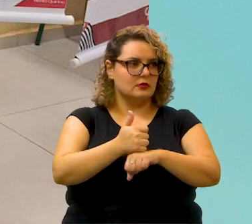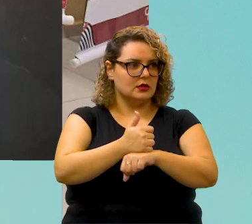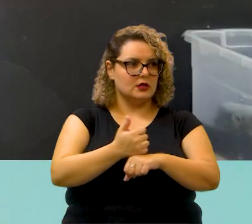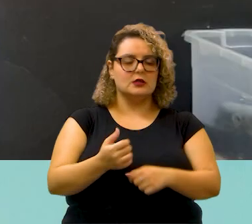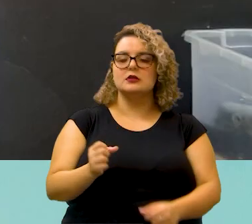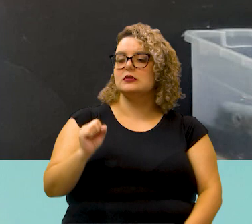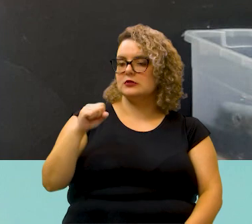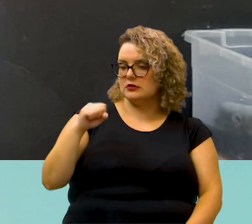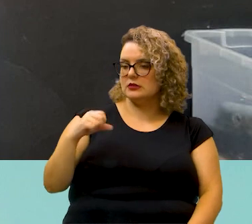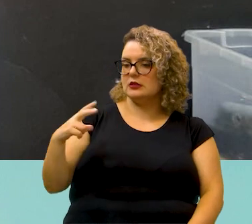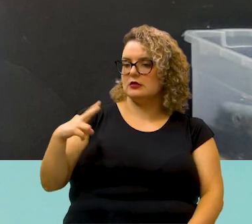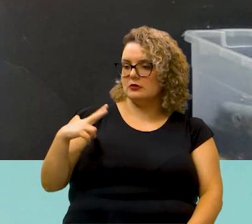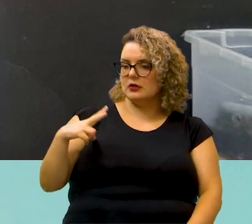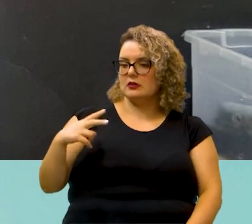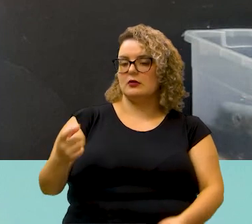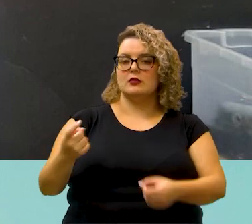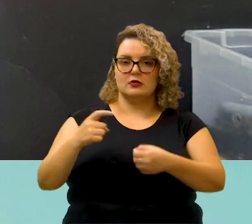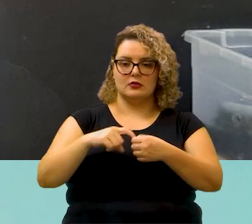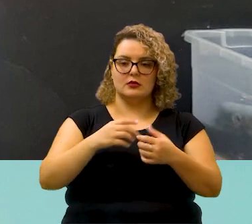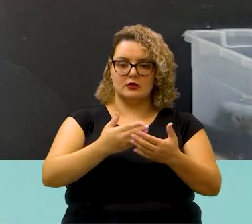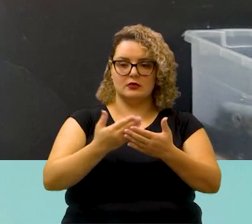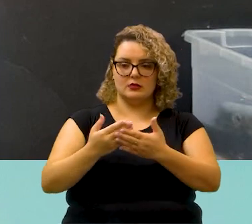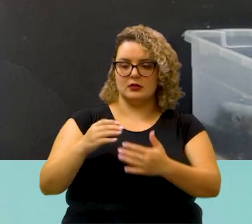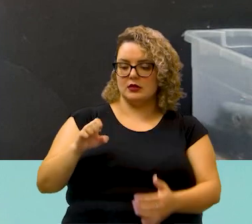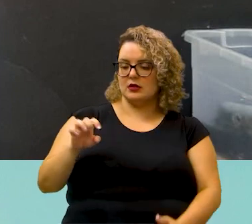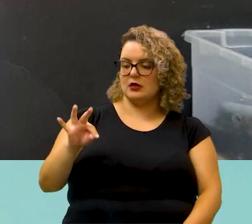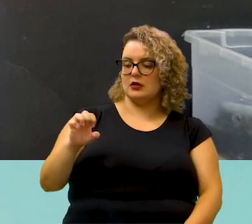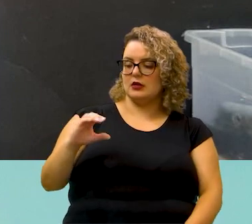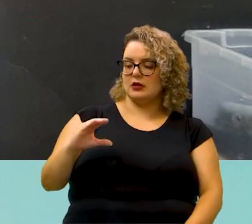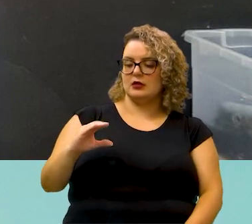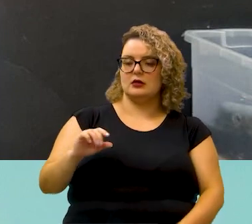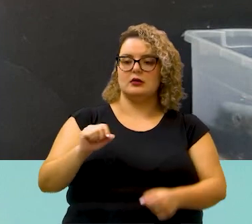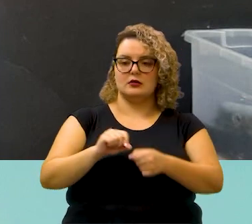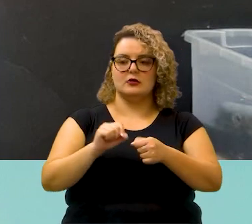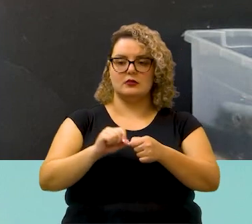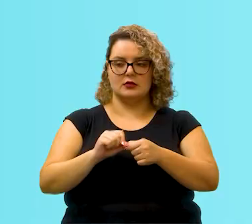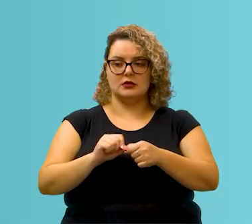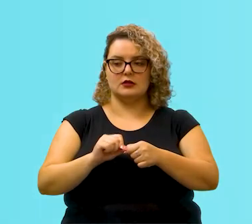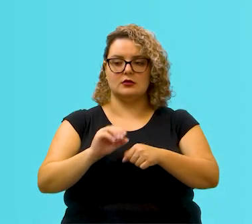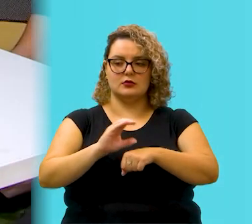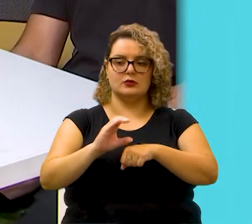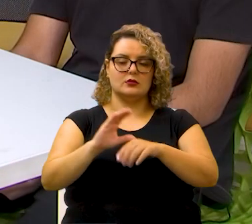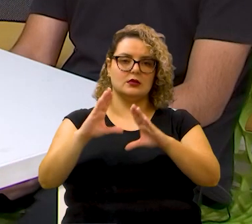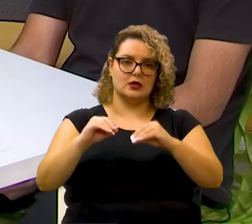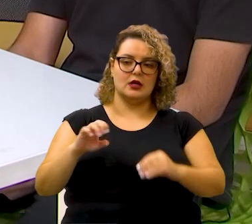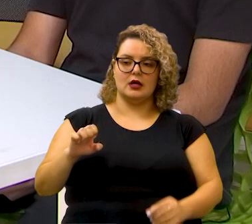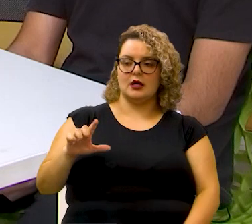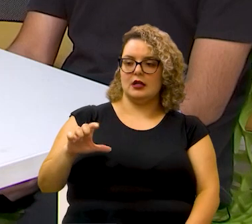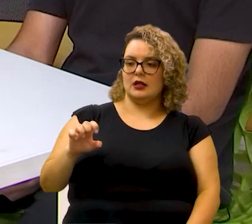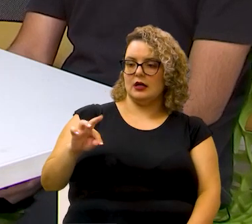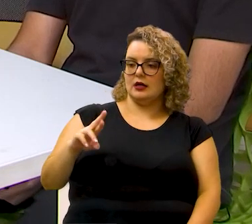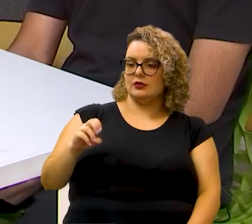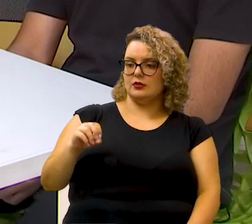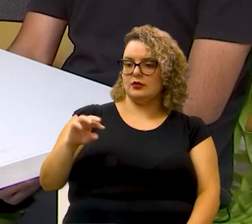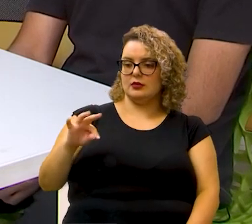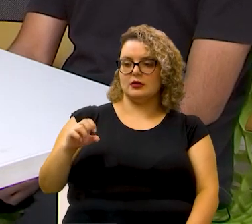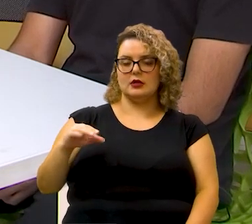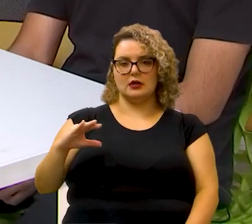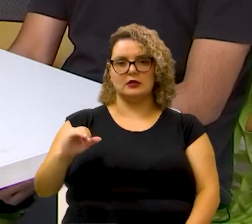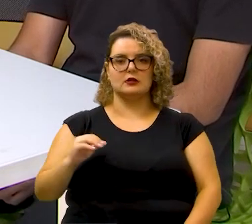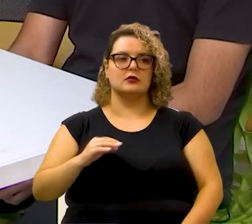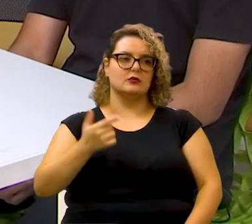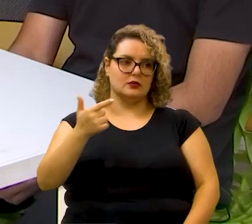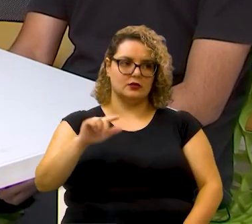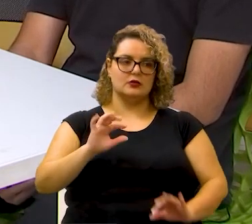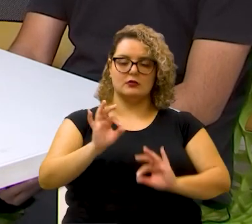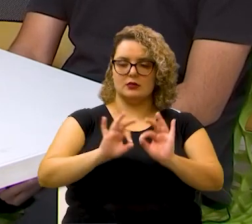profissional? Sim. Eu particularmente voltei a estudar aqui na ETEC, eu estou fazendo um curso noturno de eletrotécnica. E eu pretendo continuar o desenvolvimento